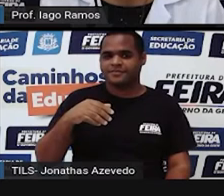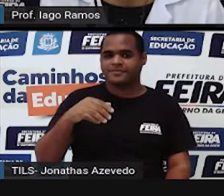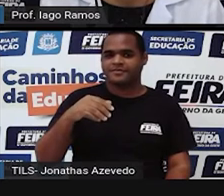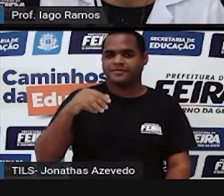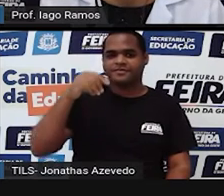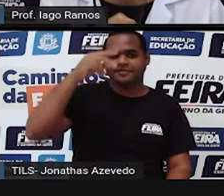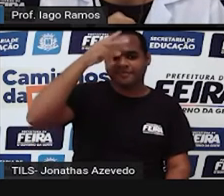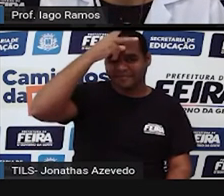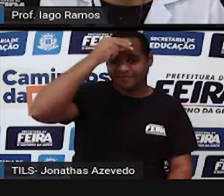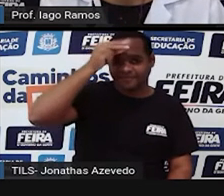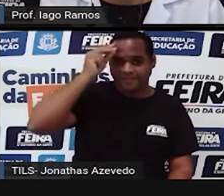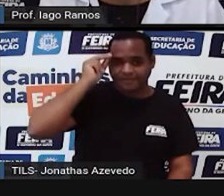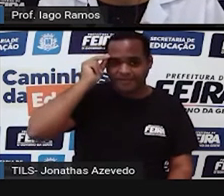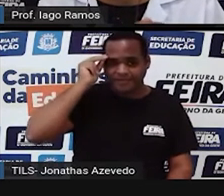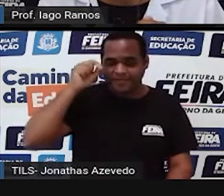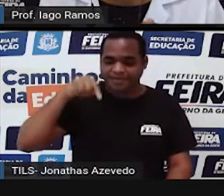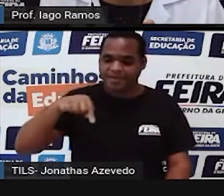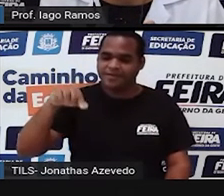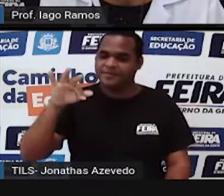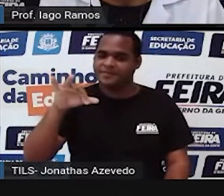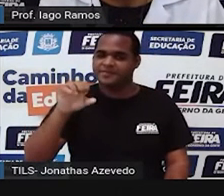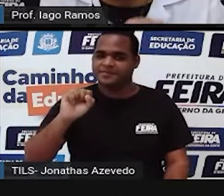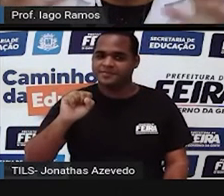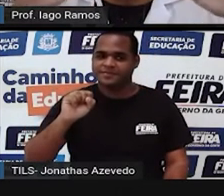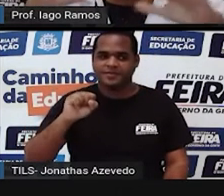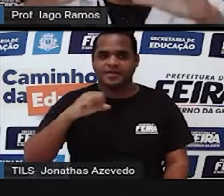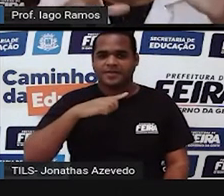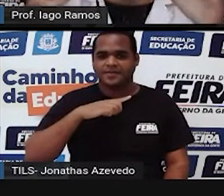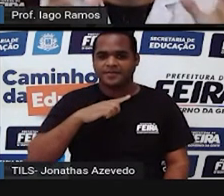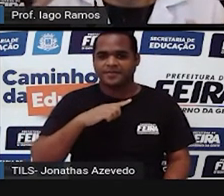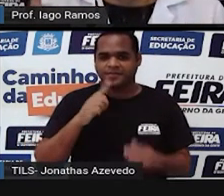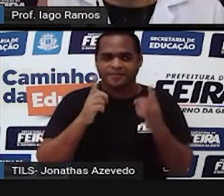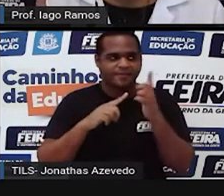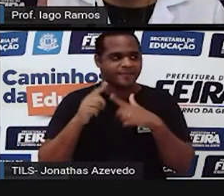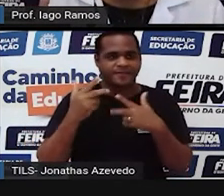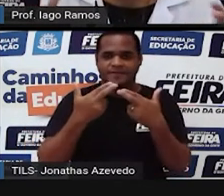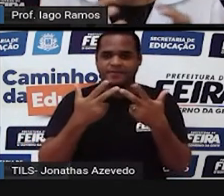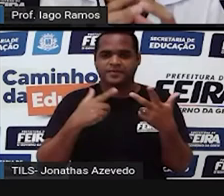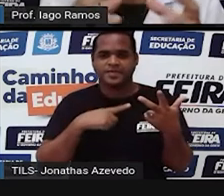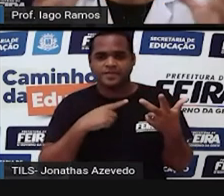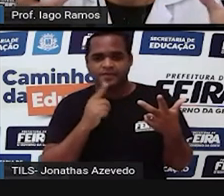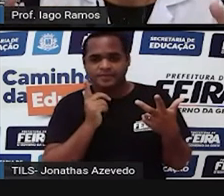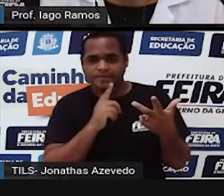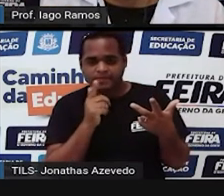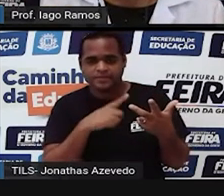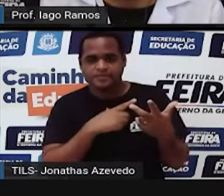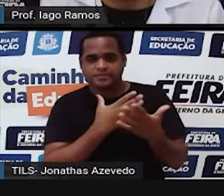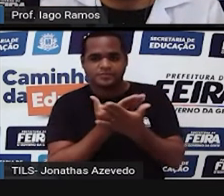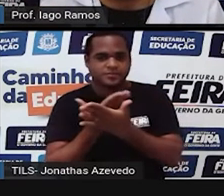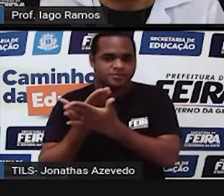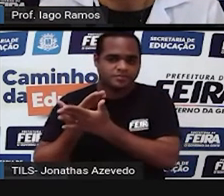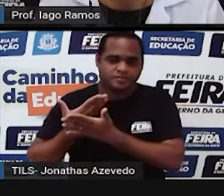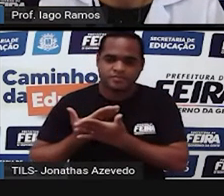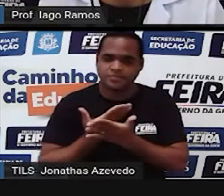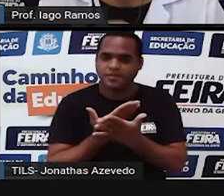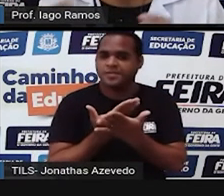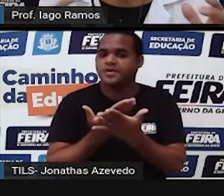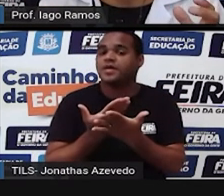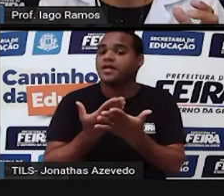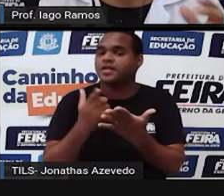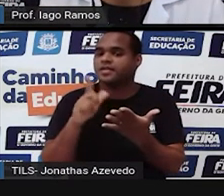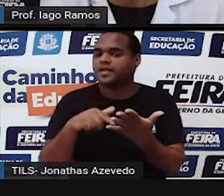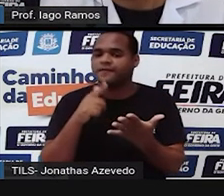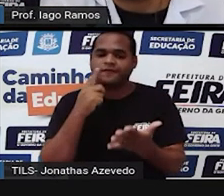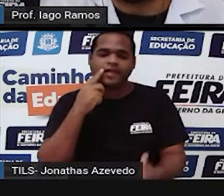rede municipal de educação de Feira de Santana, né? A gente pegar ali os estudantes dessa nossa rede municipal de educação e